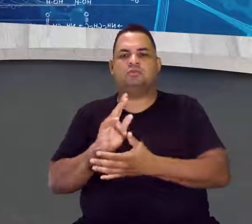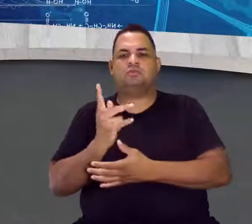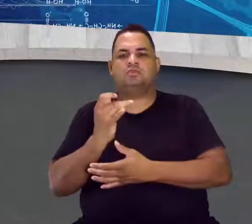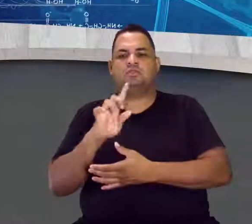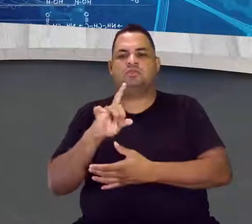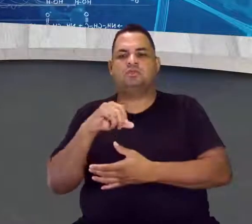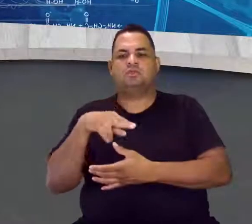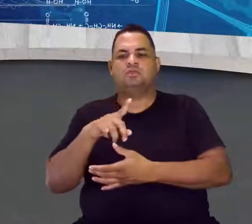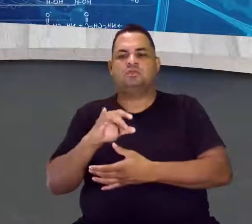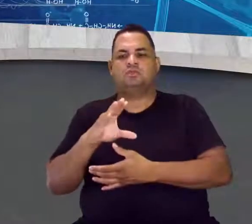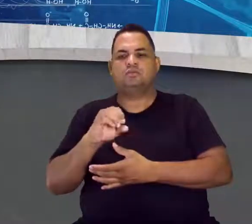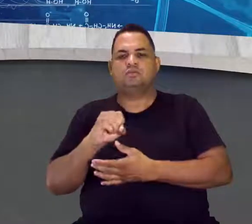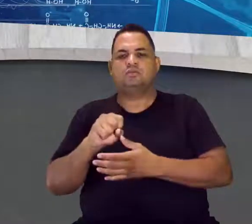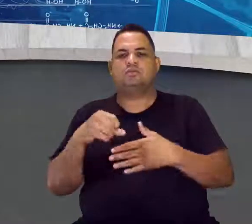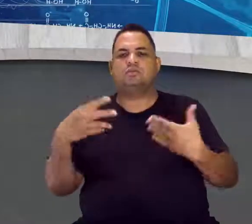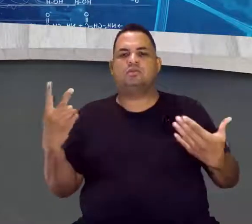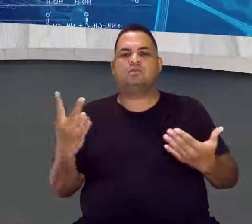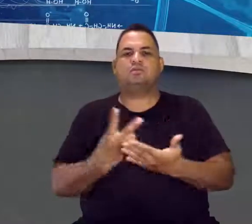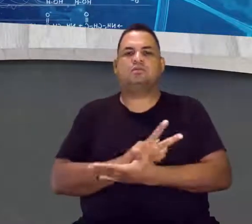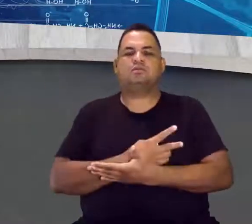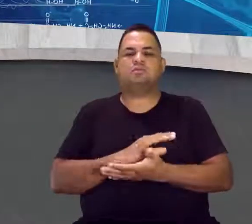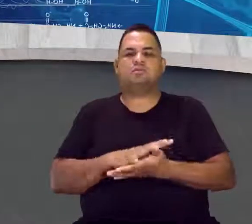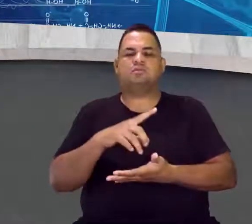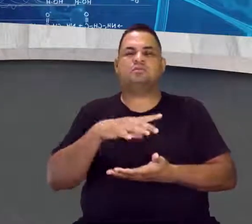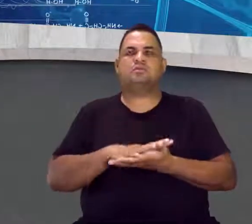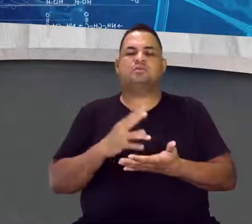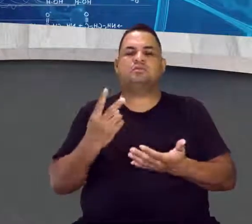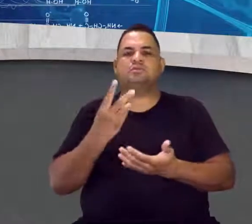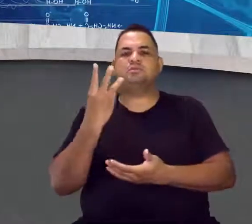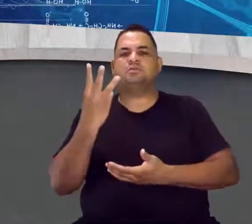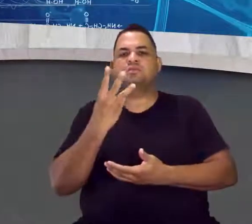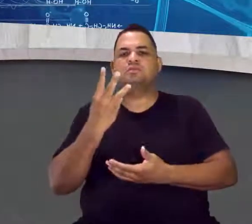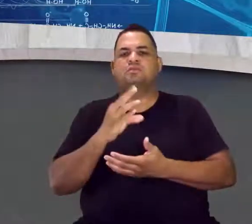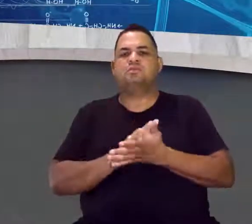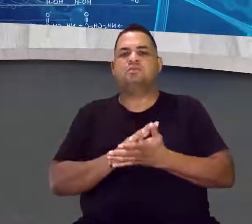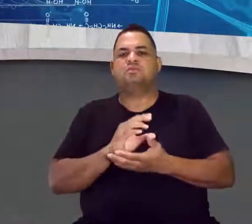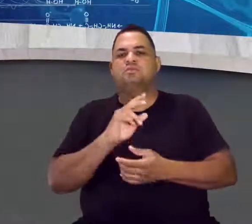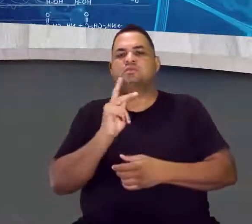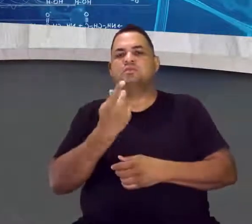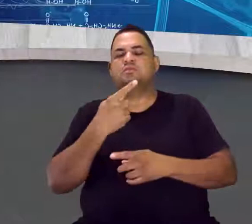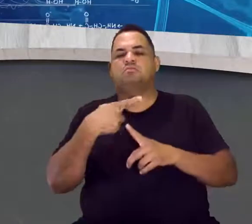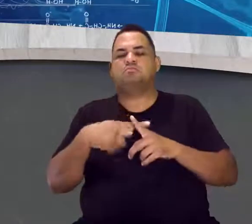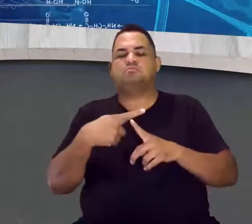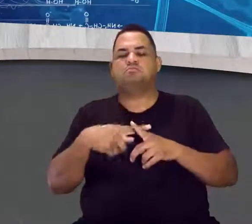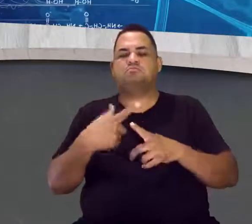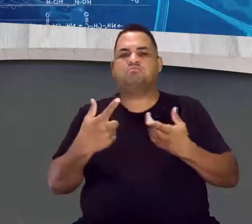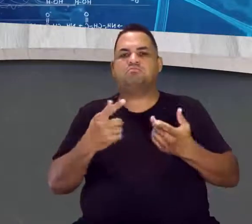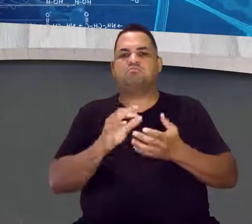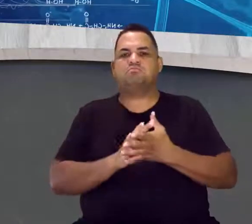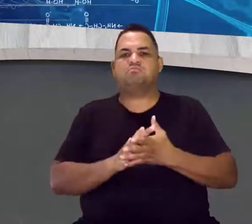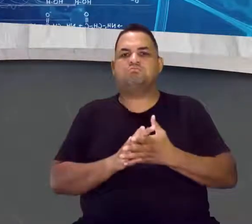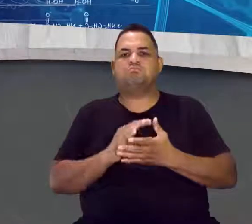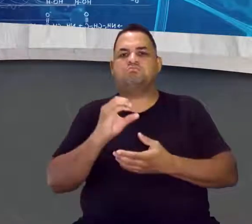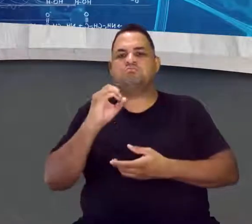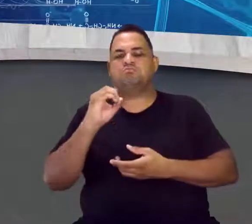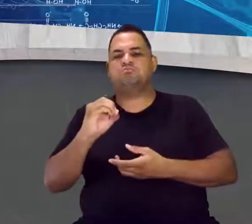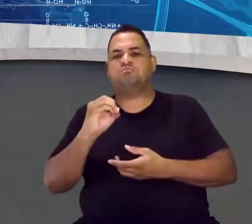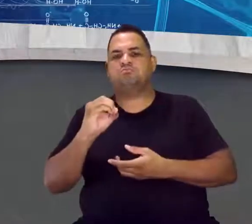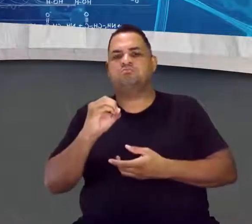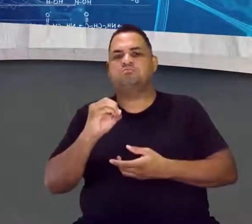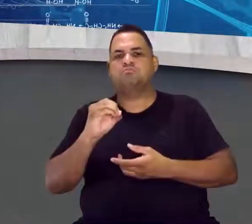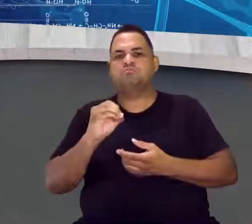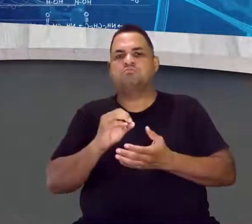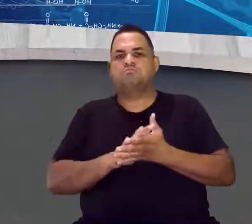isso aí vai acontecer com os 3 hidrogênios que estão ligados nessa molécula. Por quê? Porque o oxigênio ele é